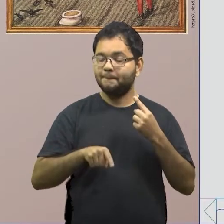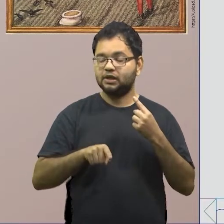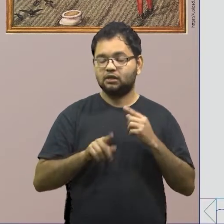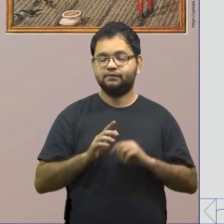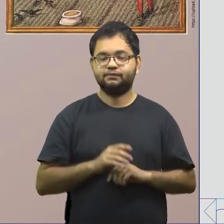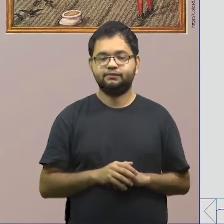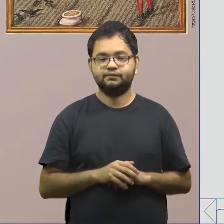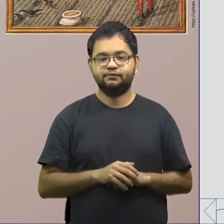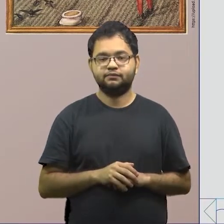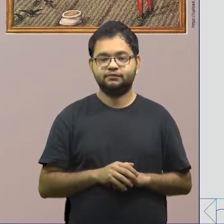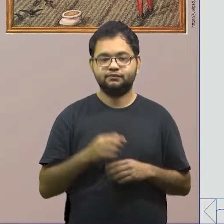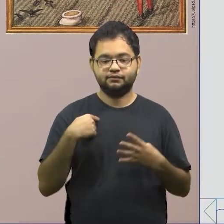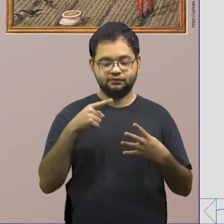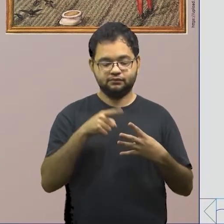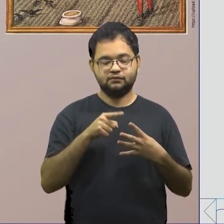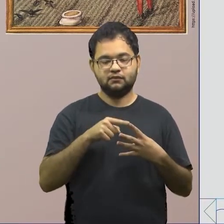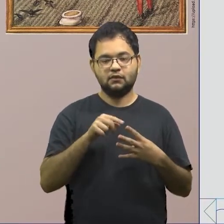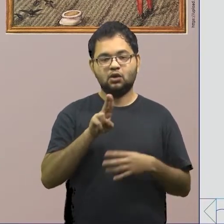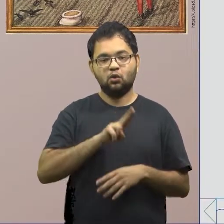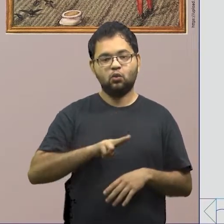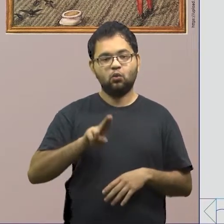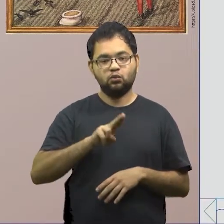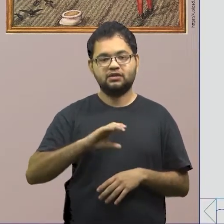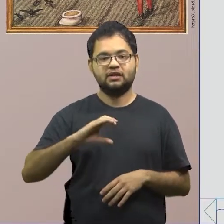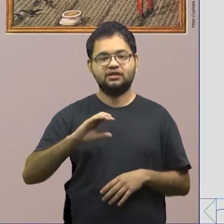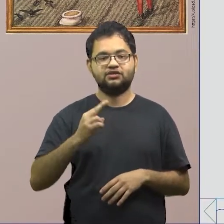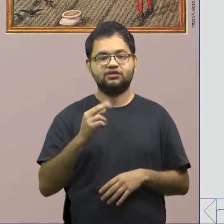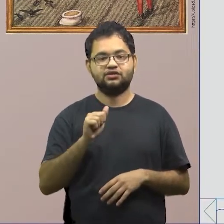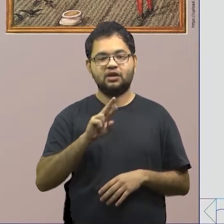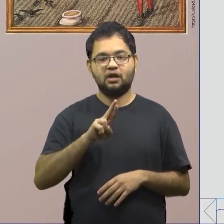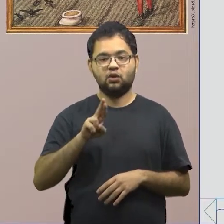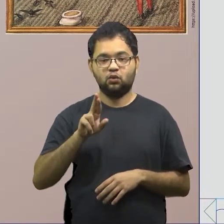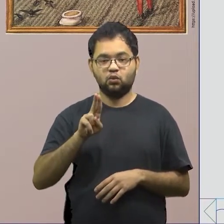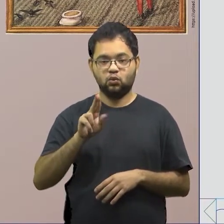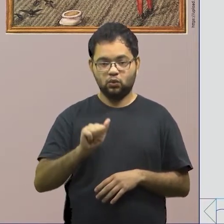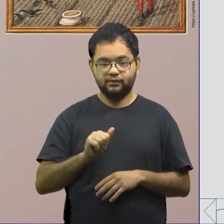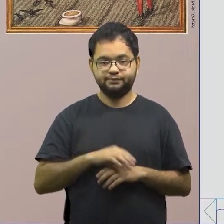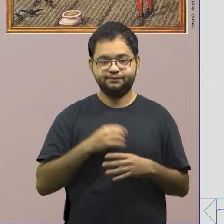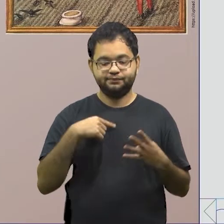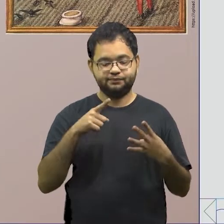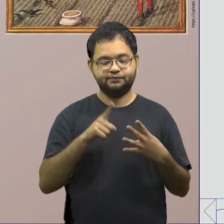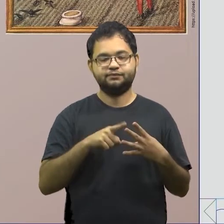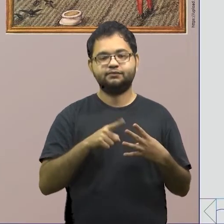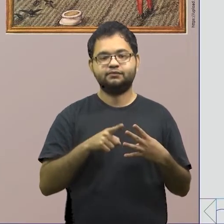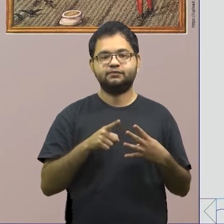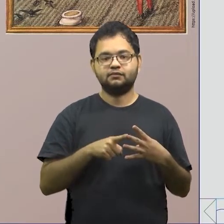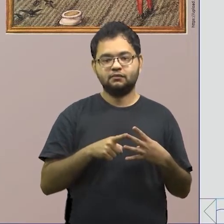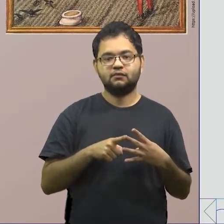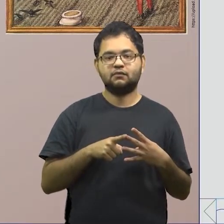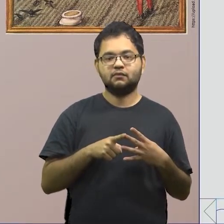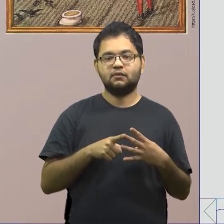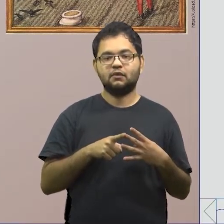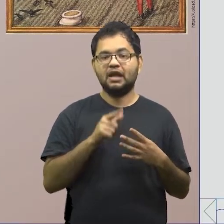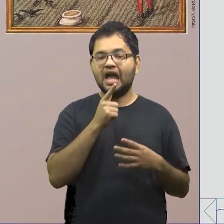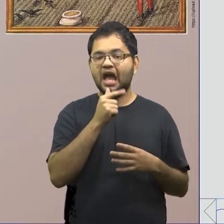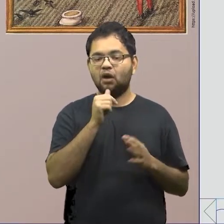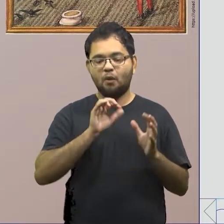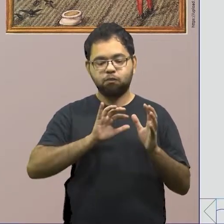feudalismo alternativa a uso da Charrua alternativa AB